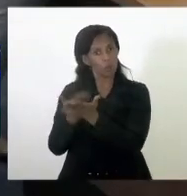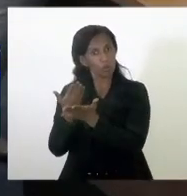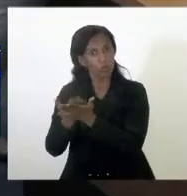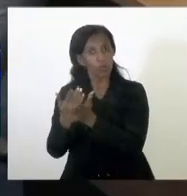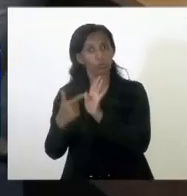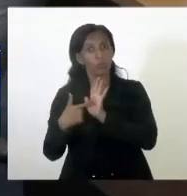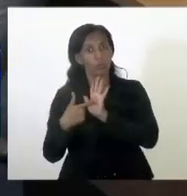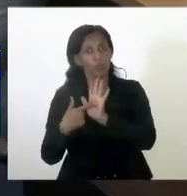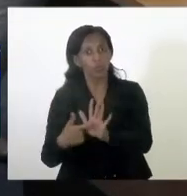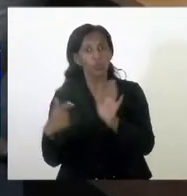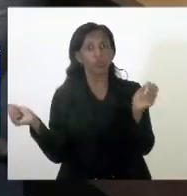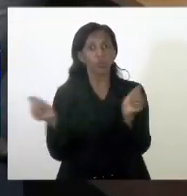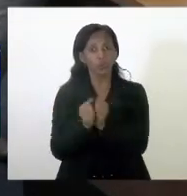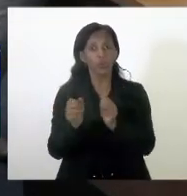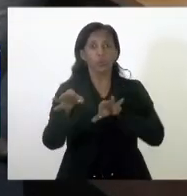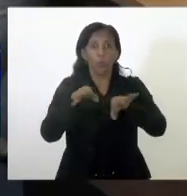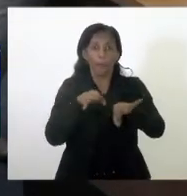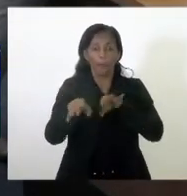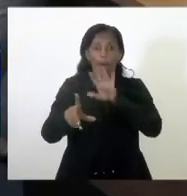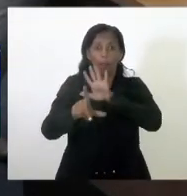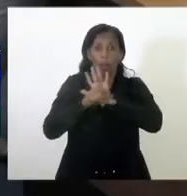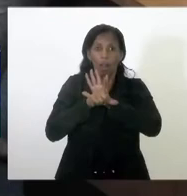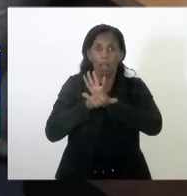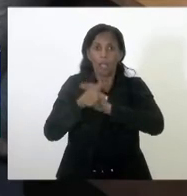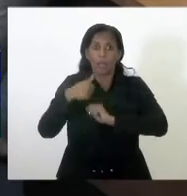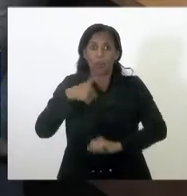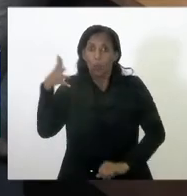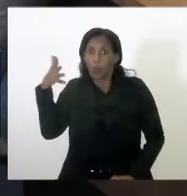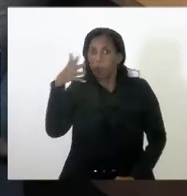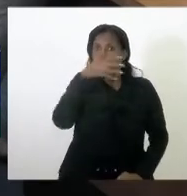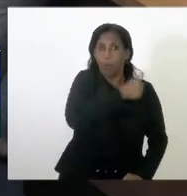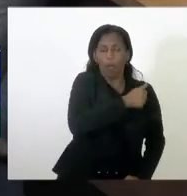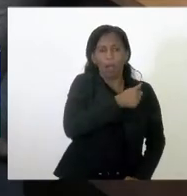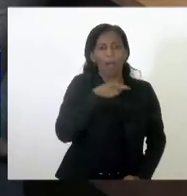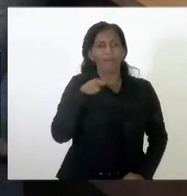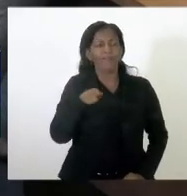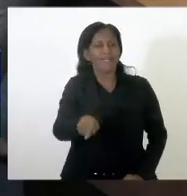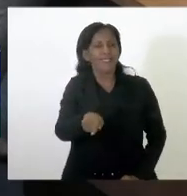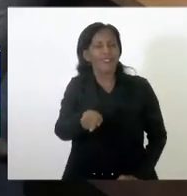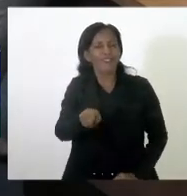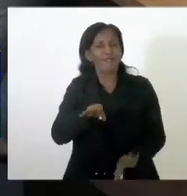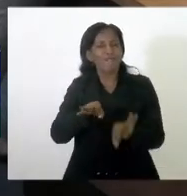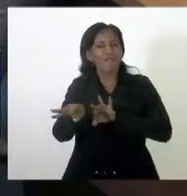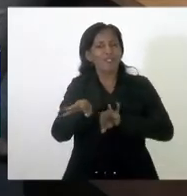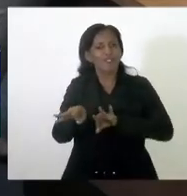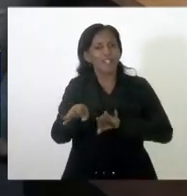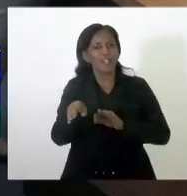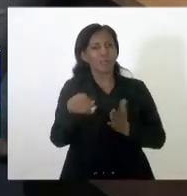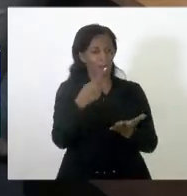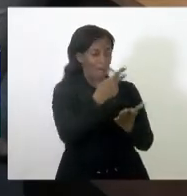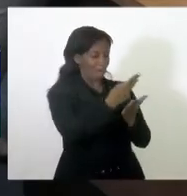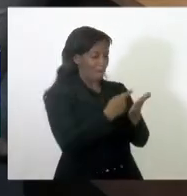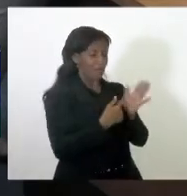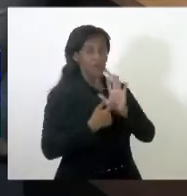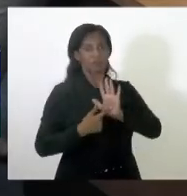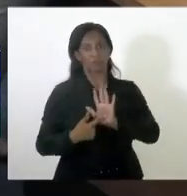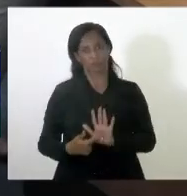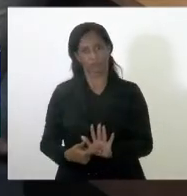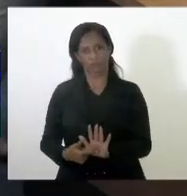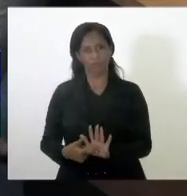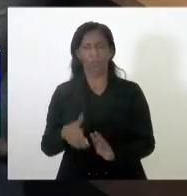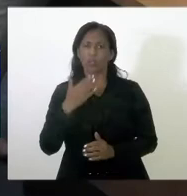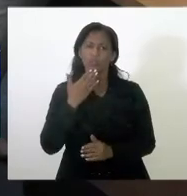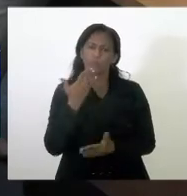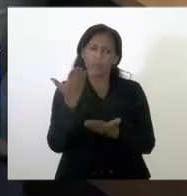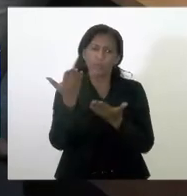apresentado juntamente com o projeto de lei. E eu salvei o projeto no parecer que apresentei. Então, eu só pedi a Vossa